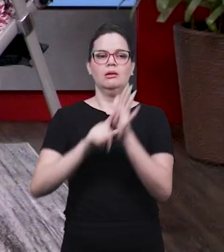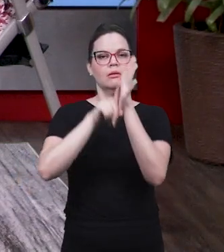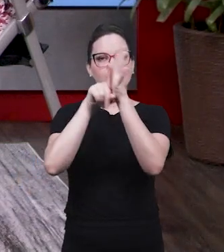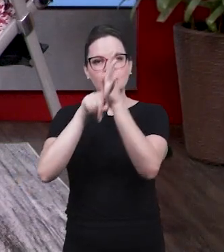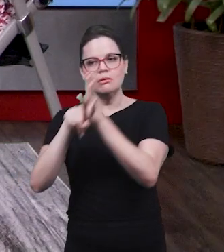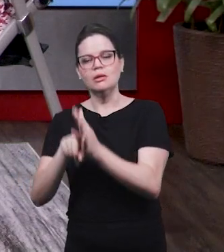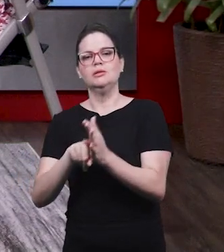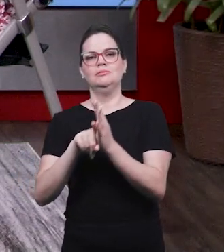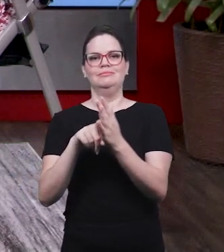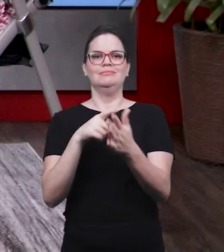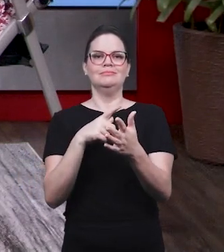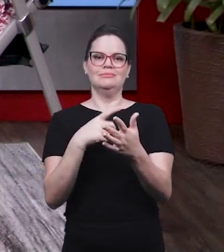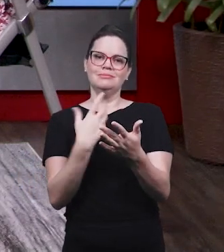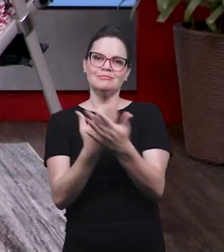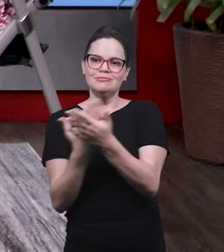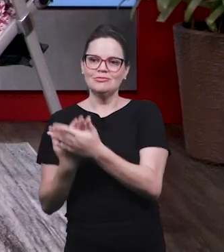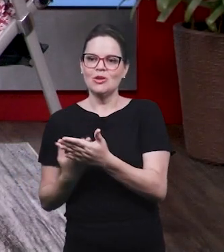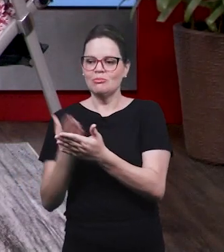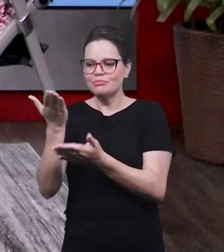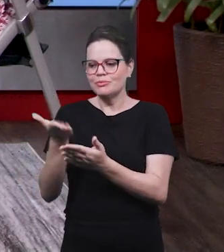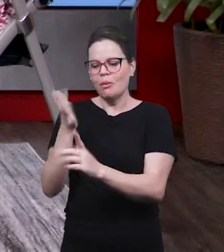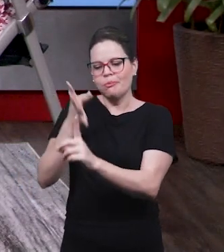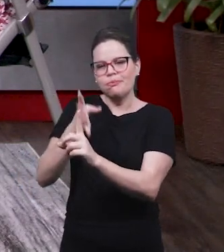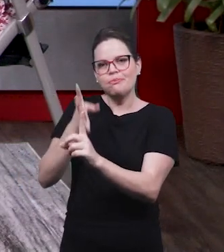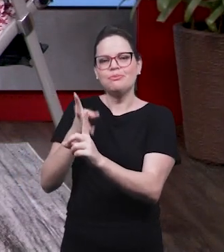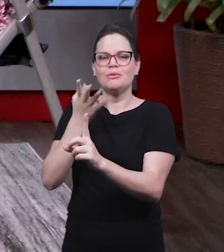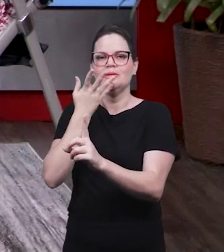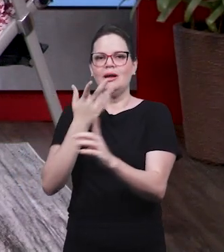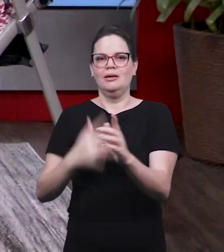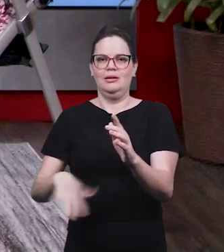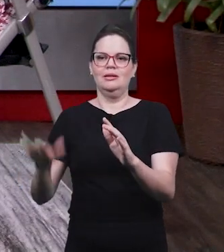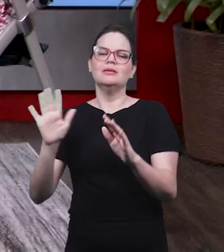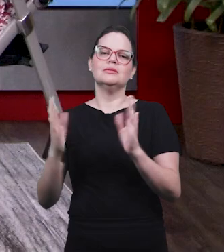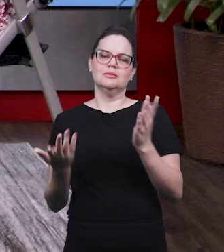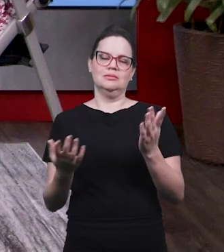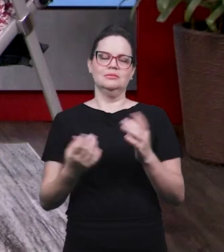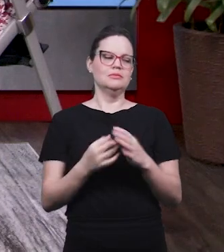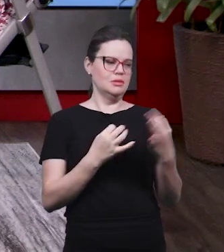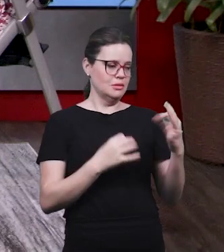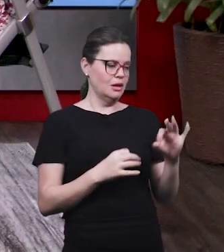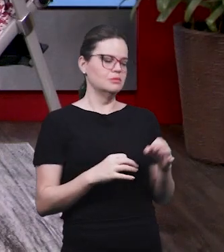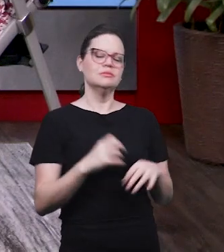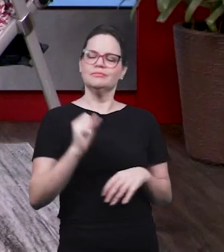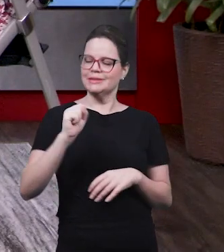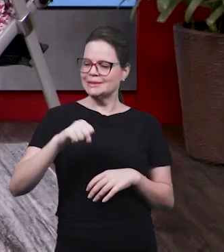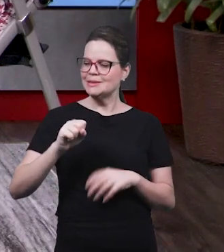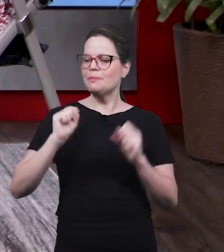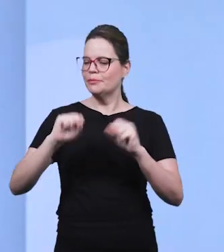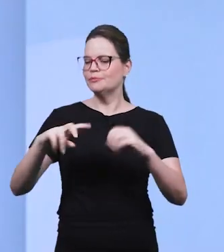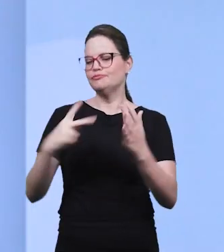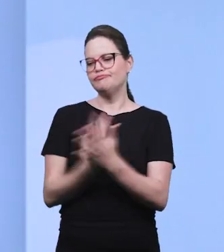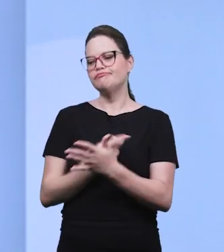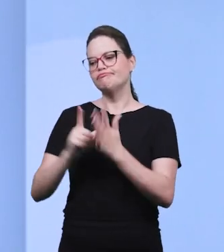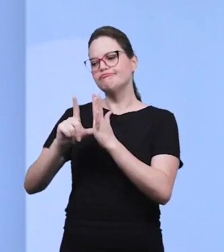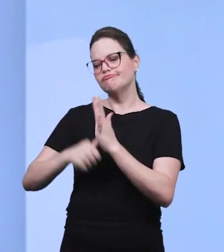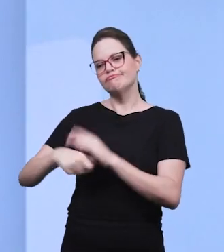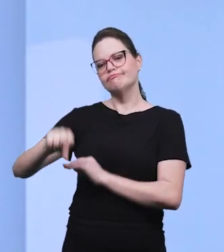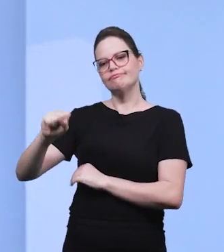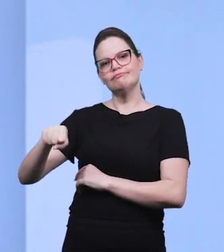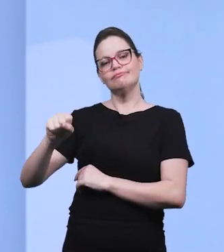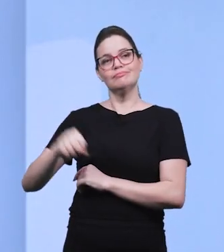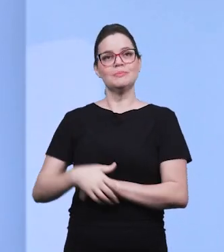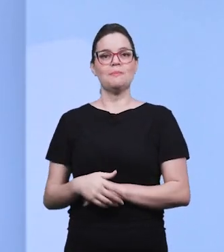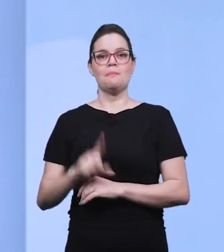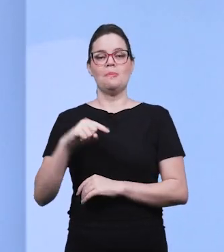a esse atraso, né, desse marco que deveria ocorrer, né? Isso mesmo. É importante entendermos que quando